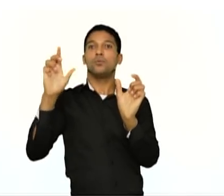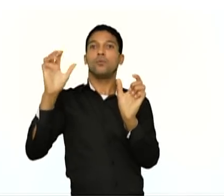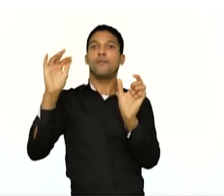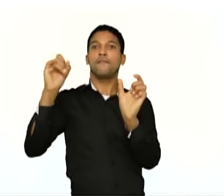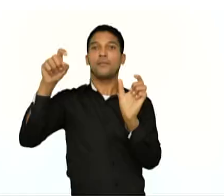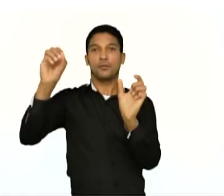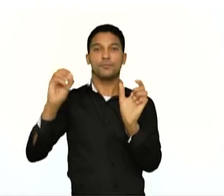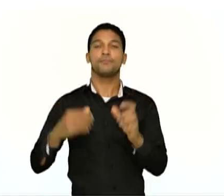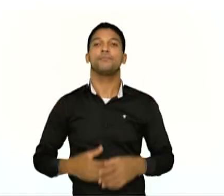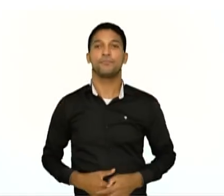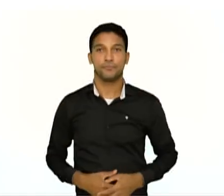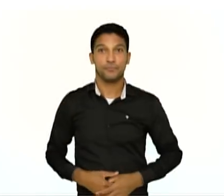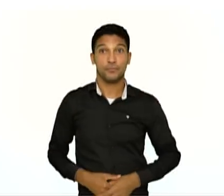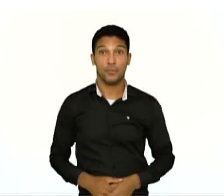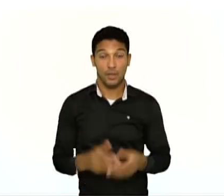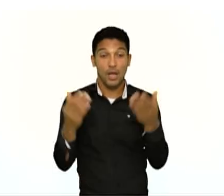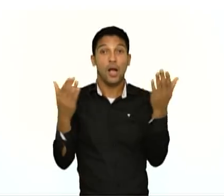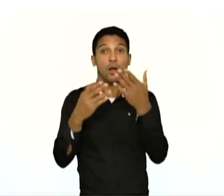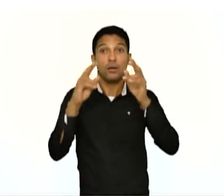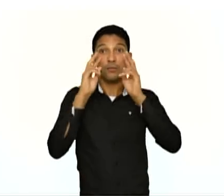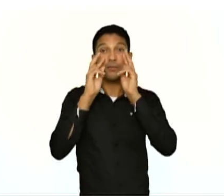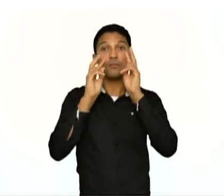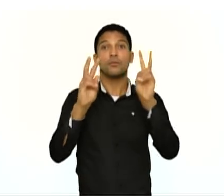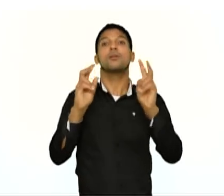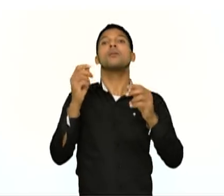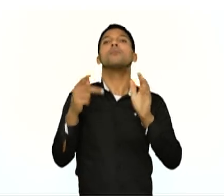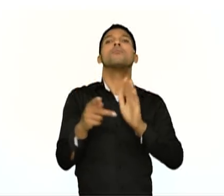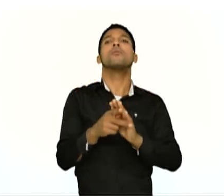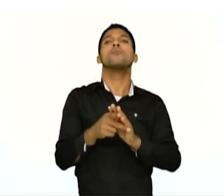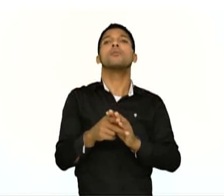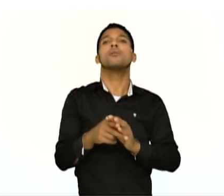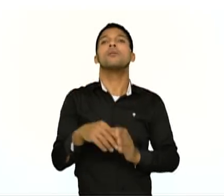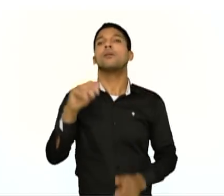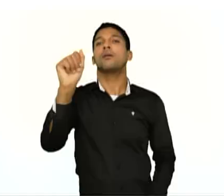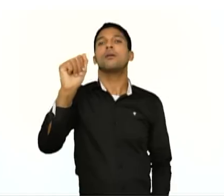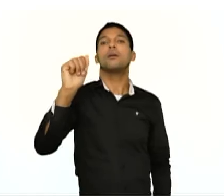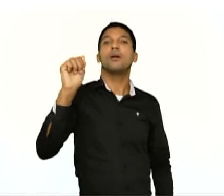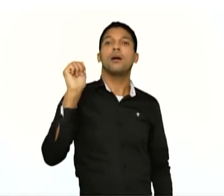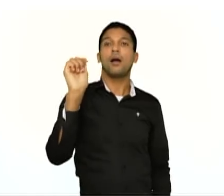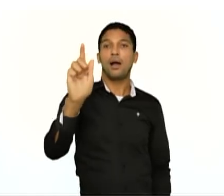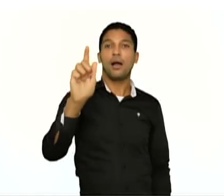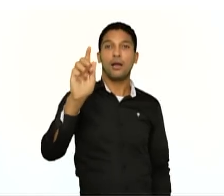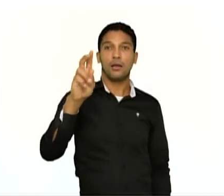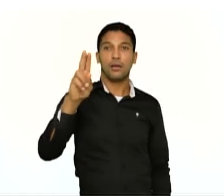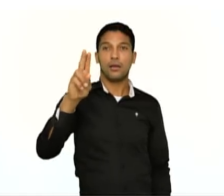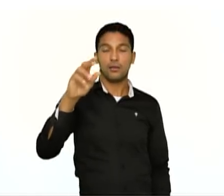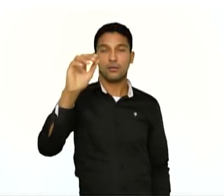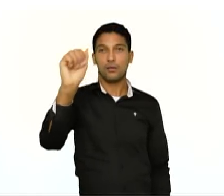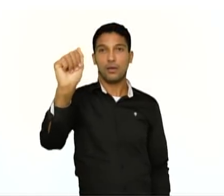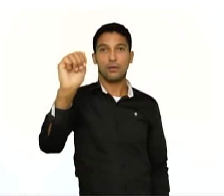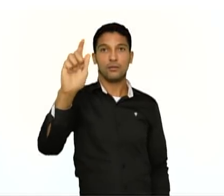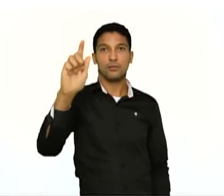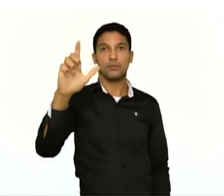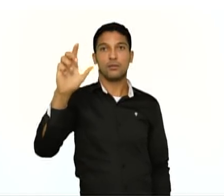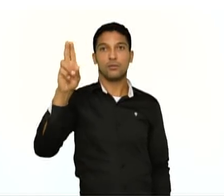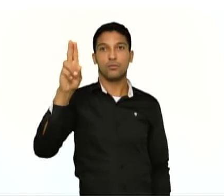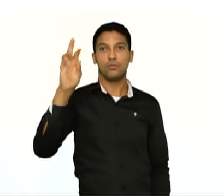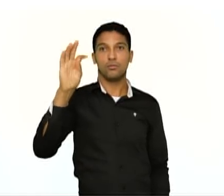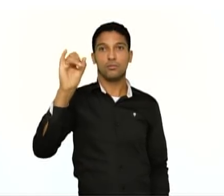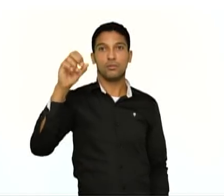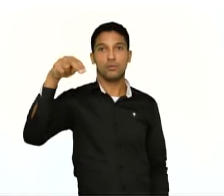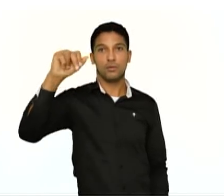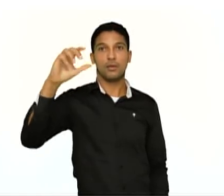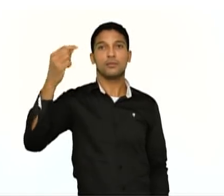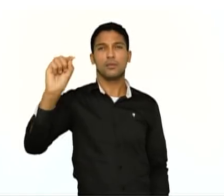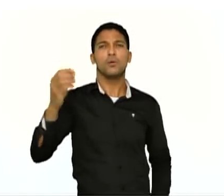aglutinação? Quando as palavras resultam da união de duas ou mais palavras, mantendo-se apenas o acento da última.